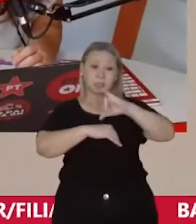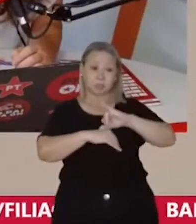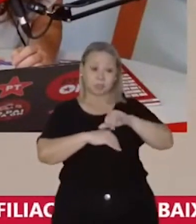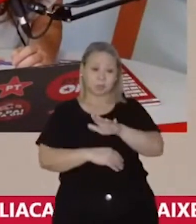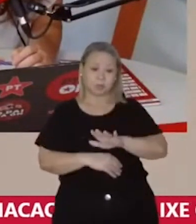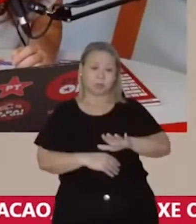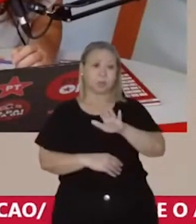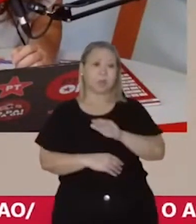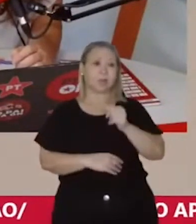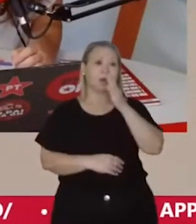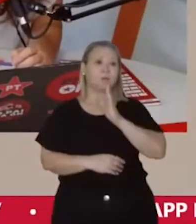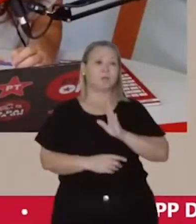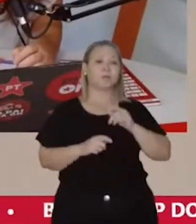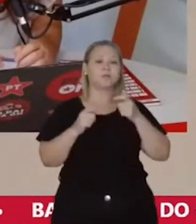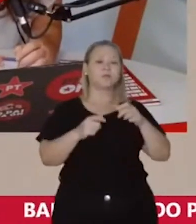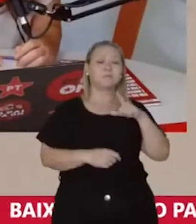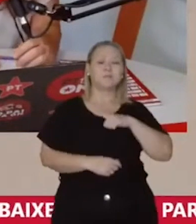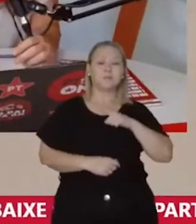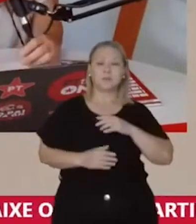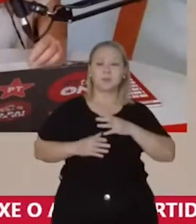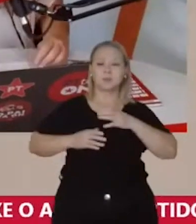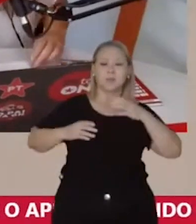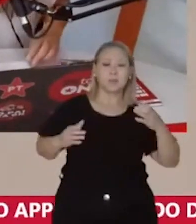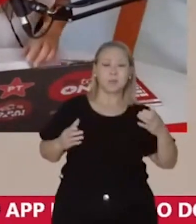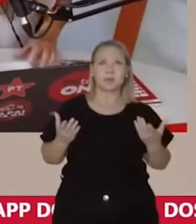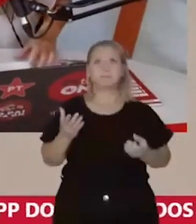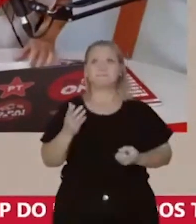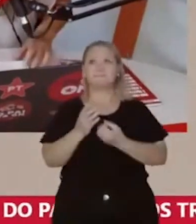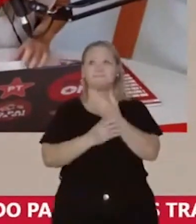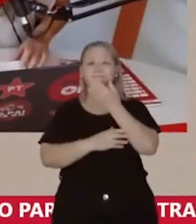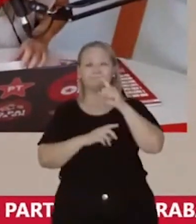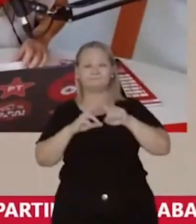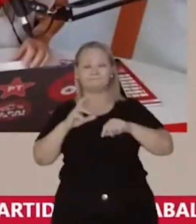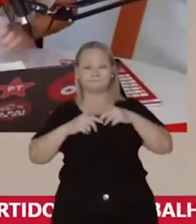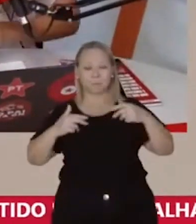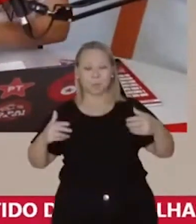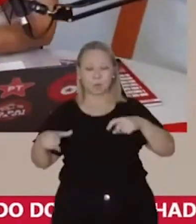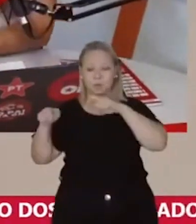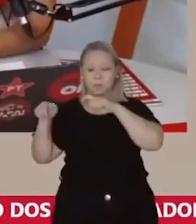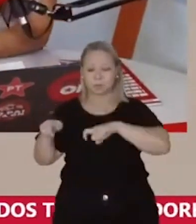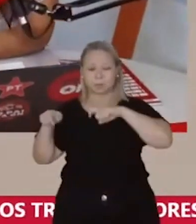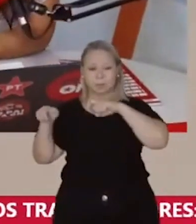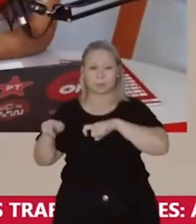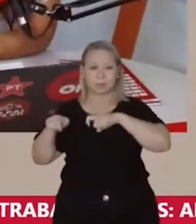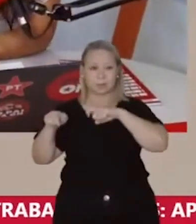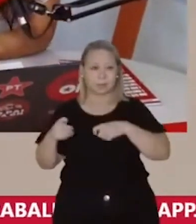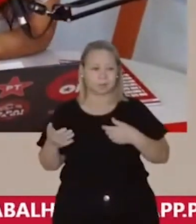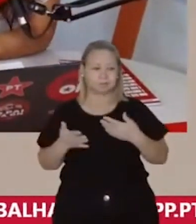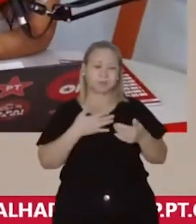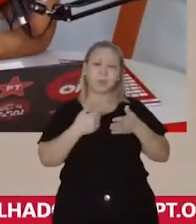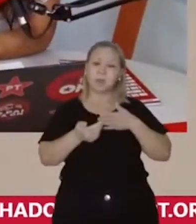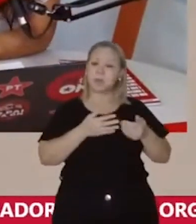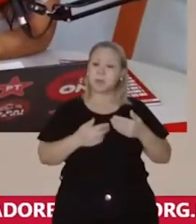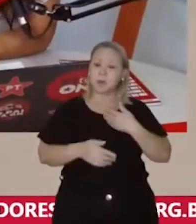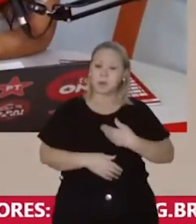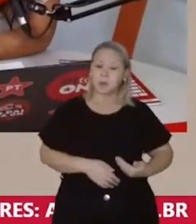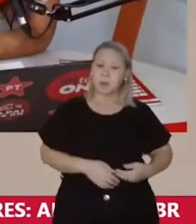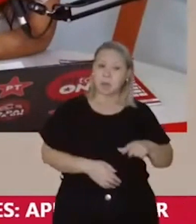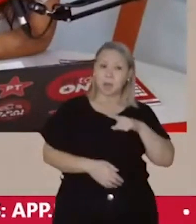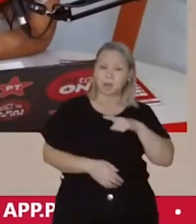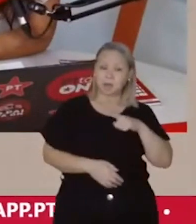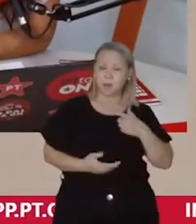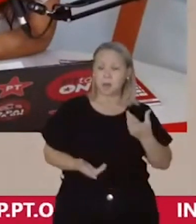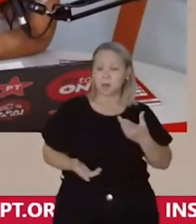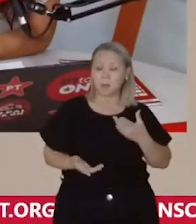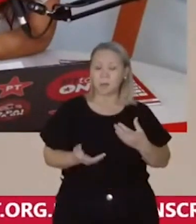central do Brasil, onde temos grande produção agrícola. Então, qualquer governo que tem vai ter que pensar a formulação